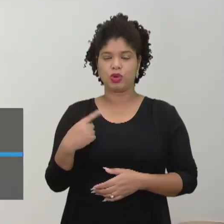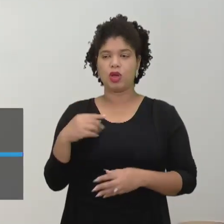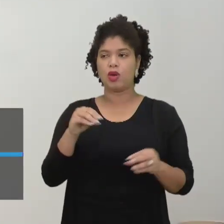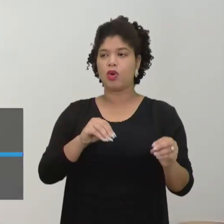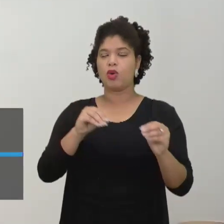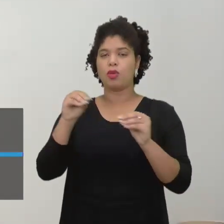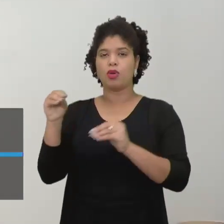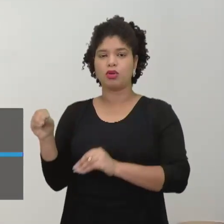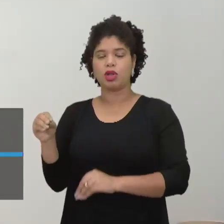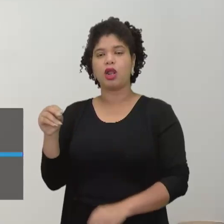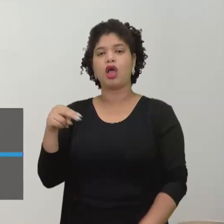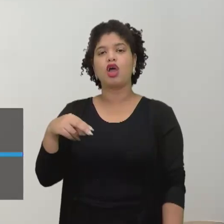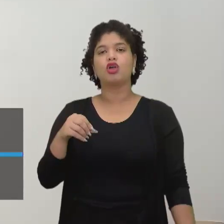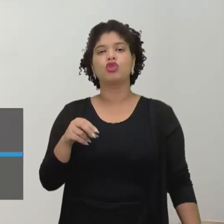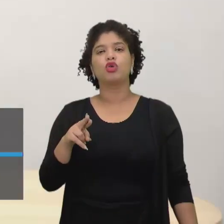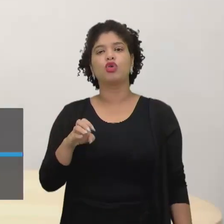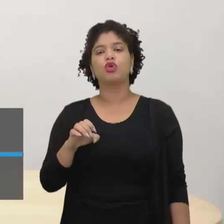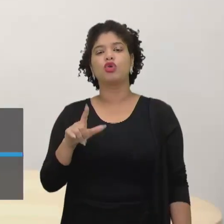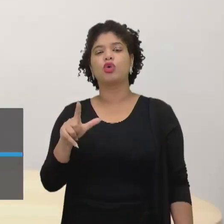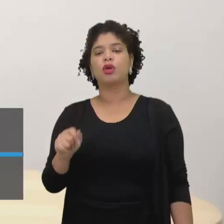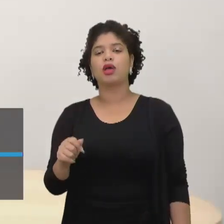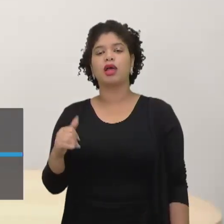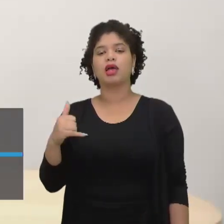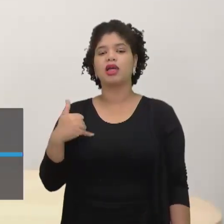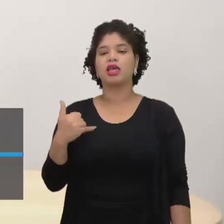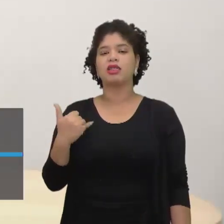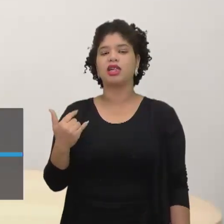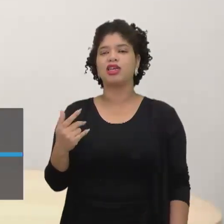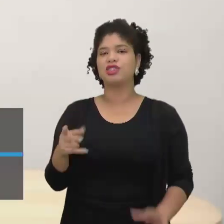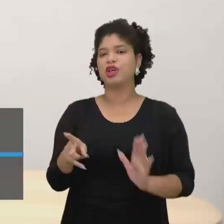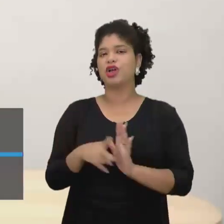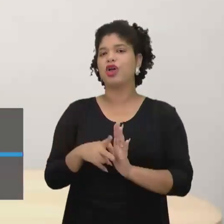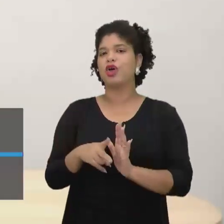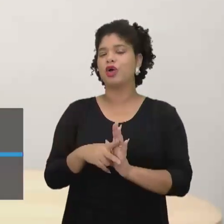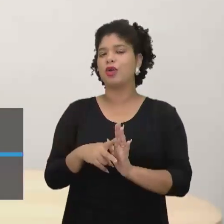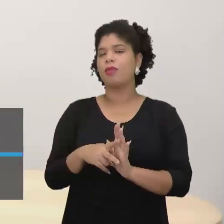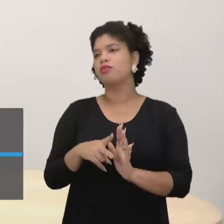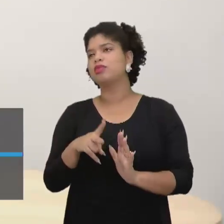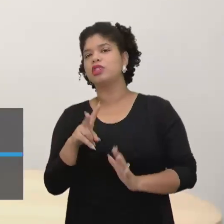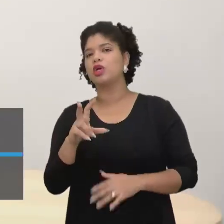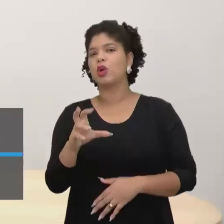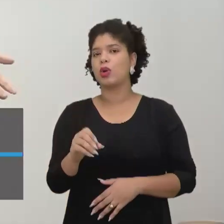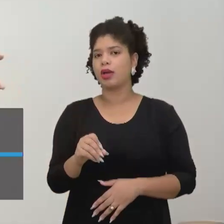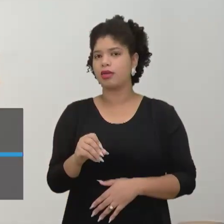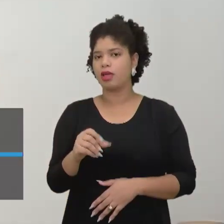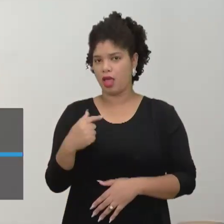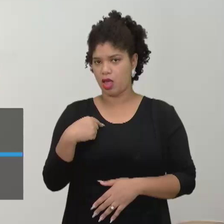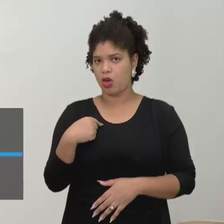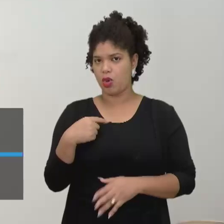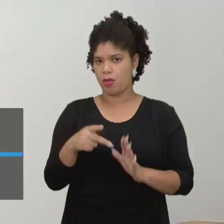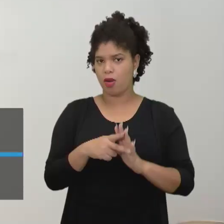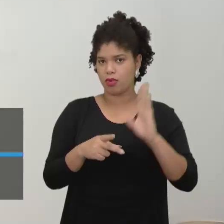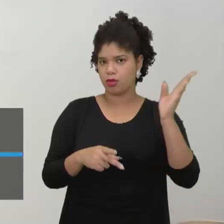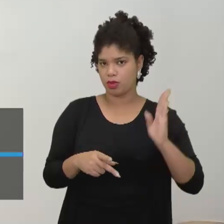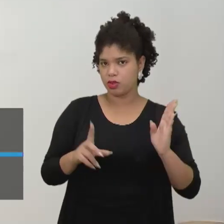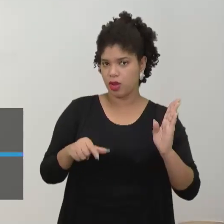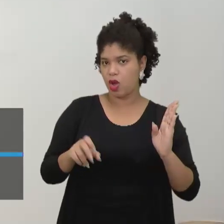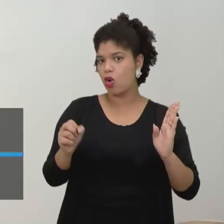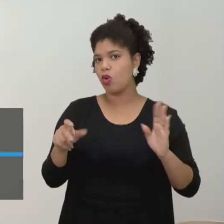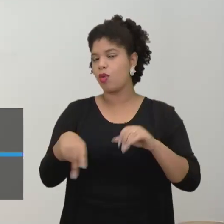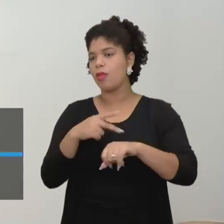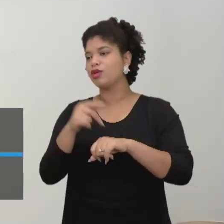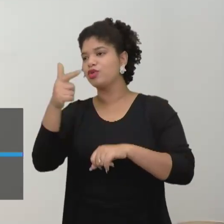aos 50 anos eu serei o quê? Brasileiro? Teria quase nada da cultura brasileira para não dizer nada. Então, ou seja, é a